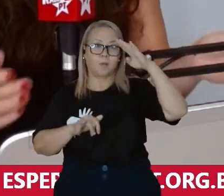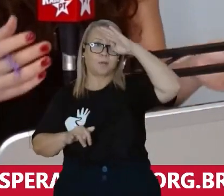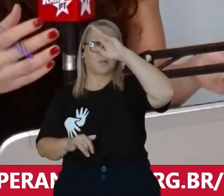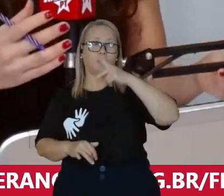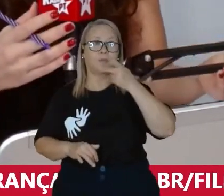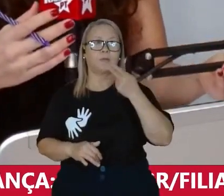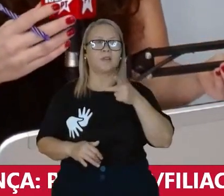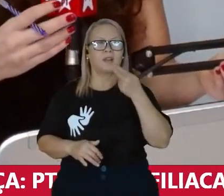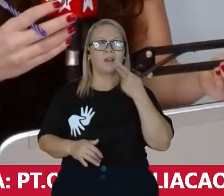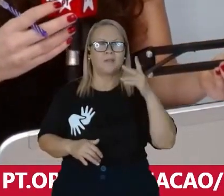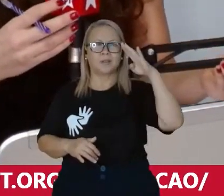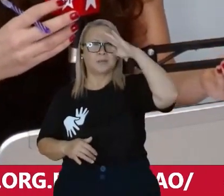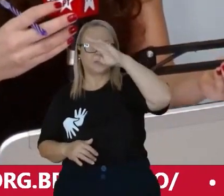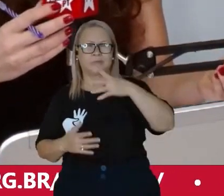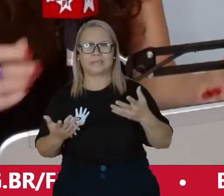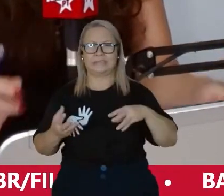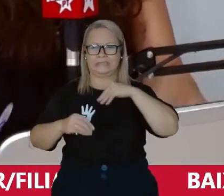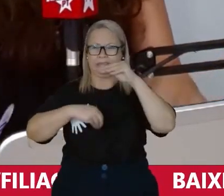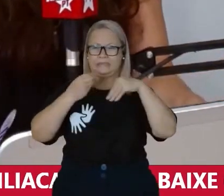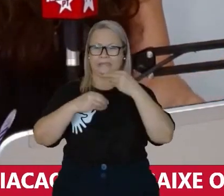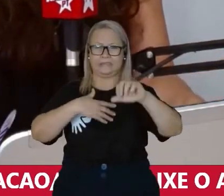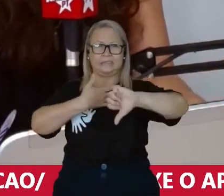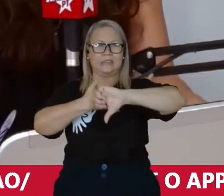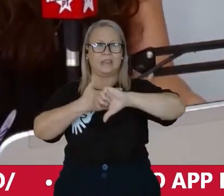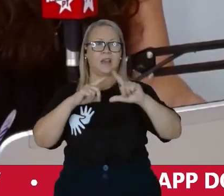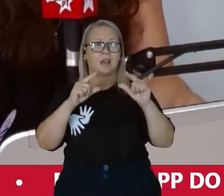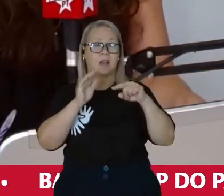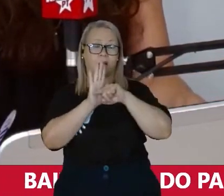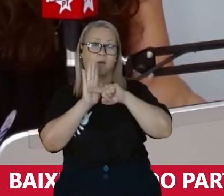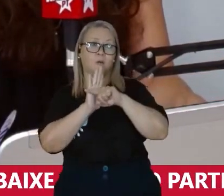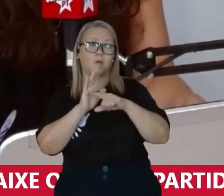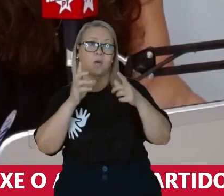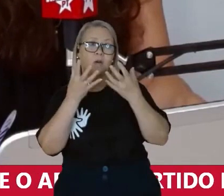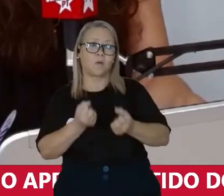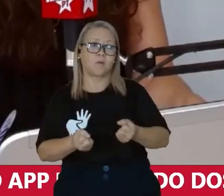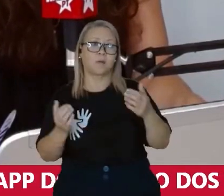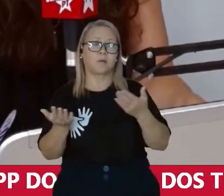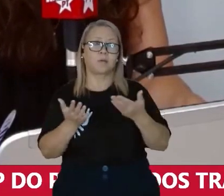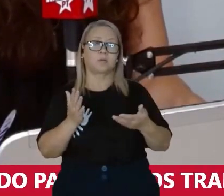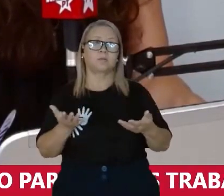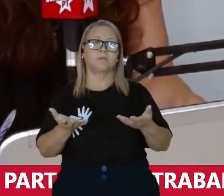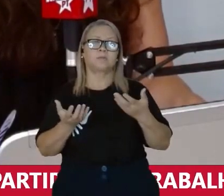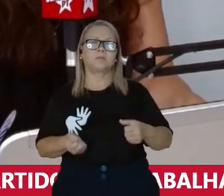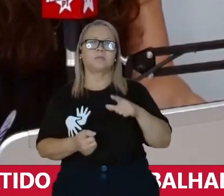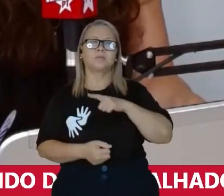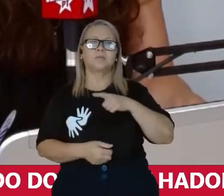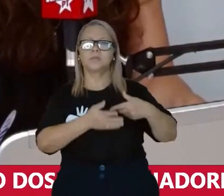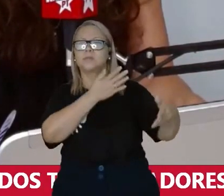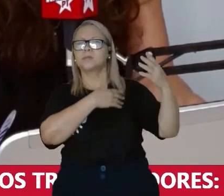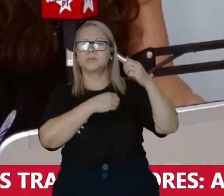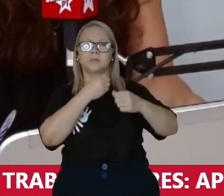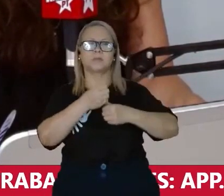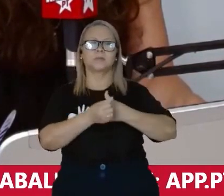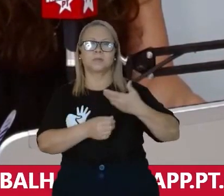as falas atravessadas dele, desastradas e criminosas, têm menos peso hoje do que tinham há 6 meses.